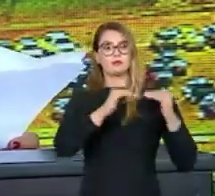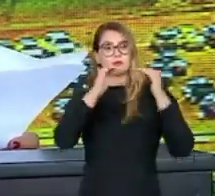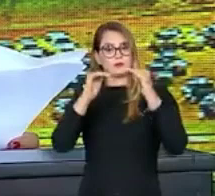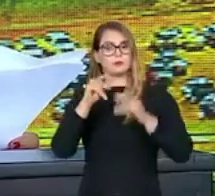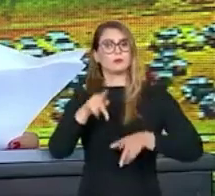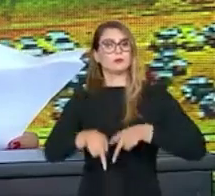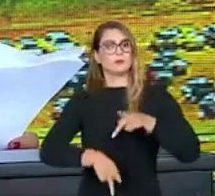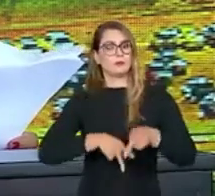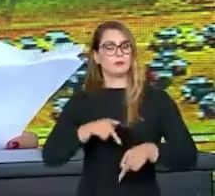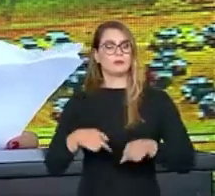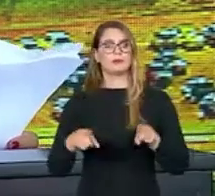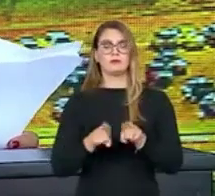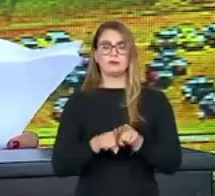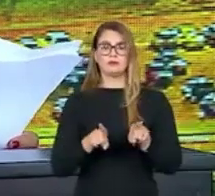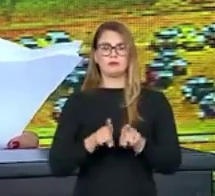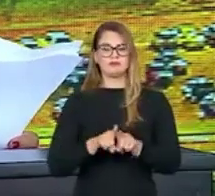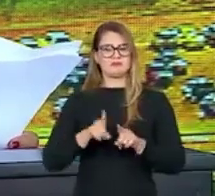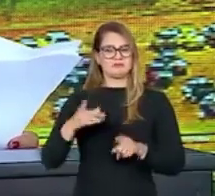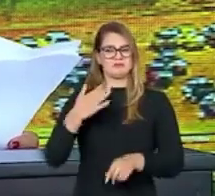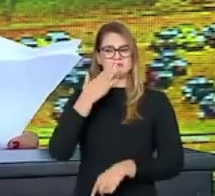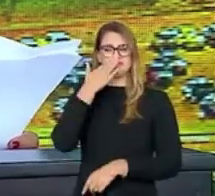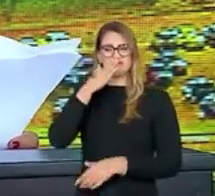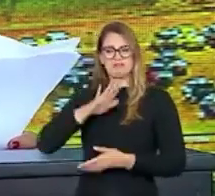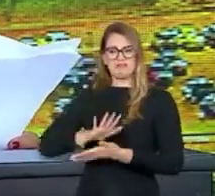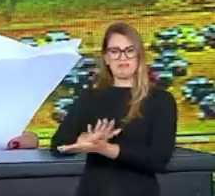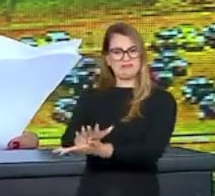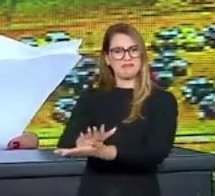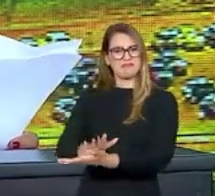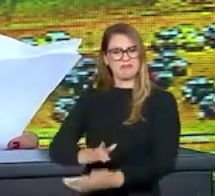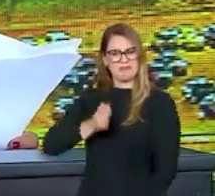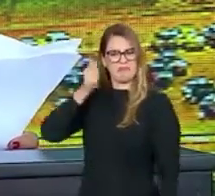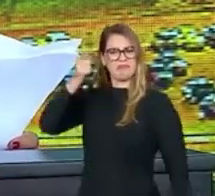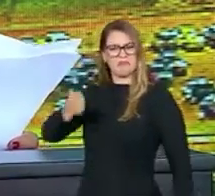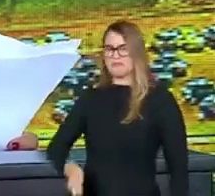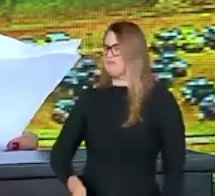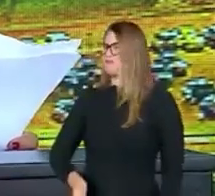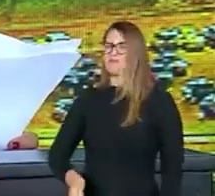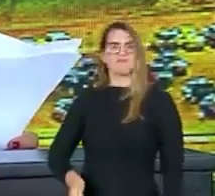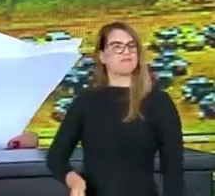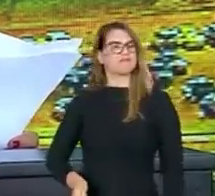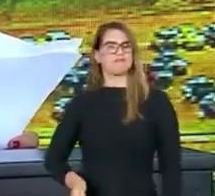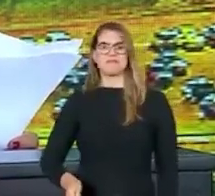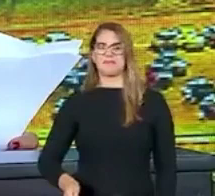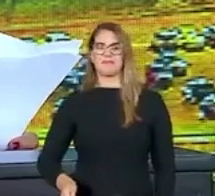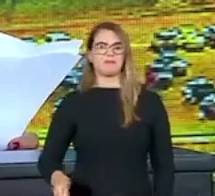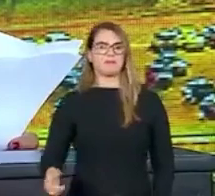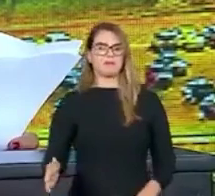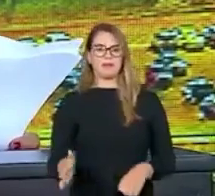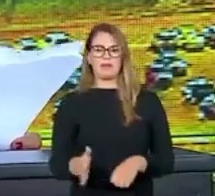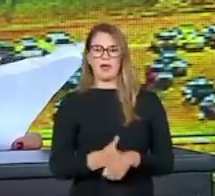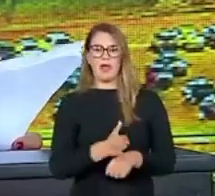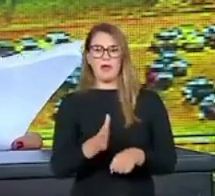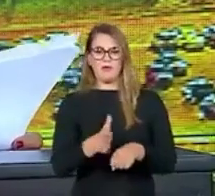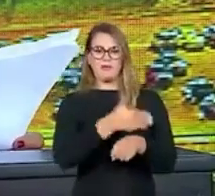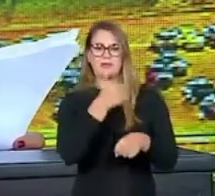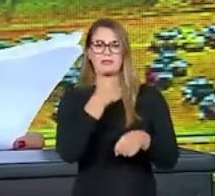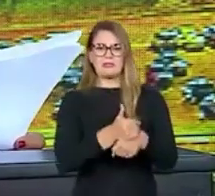popular e o repúdio ao autoritarismo, ao fascismo e à barbárie.